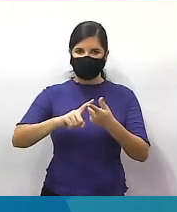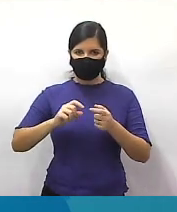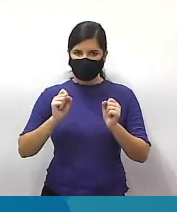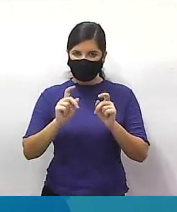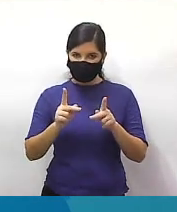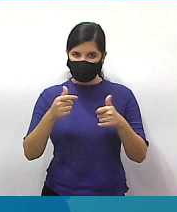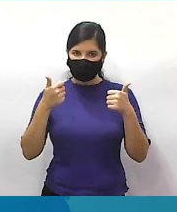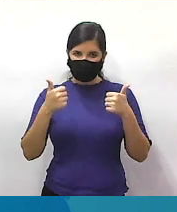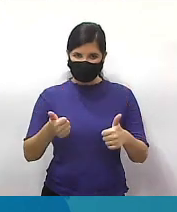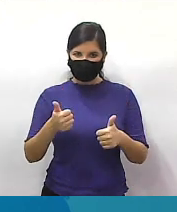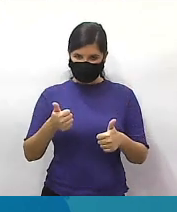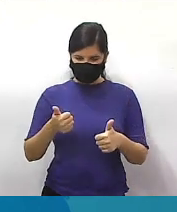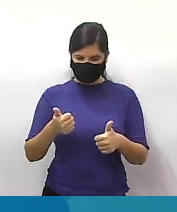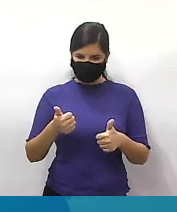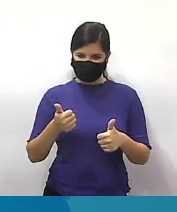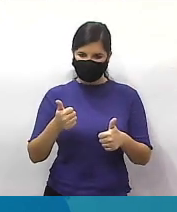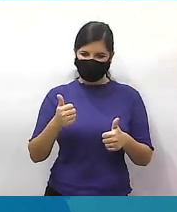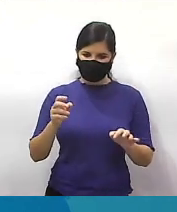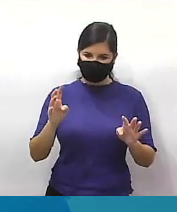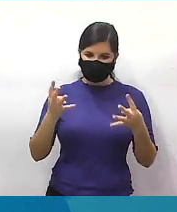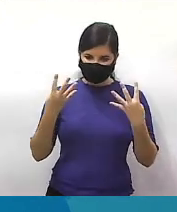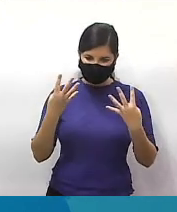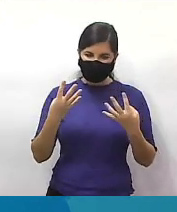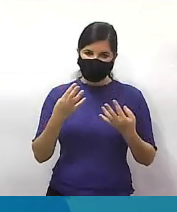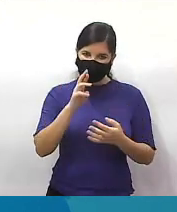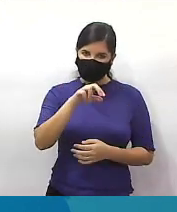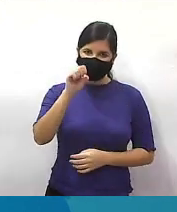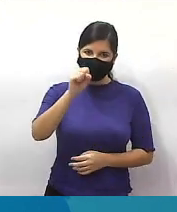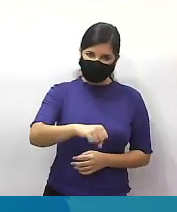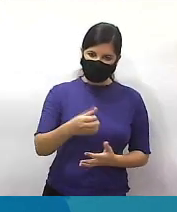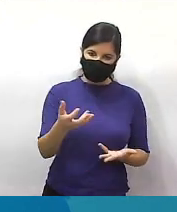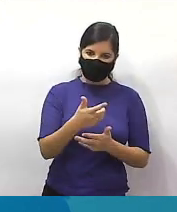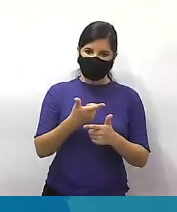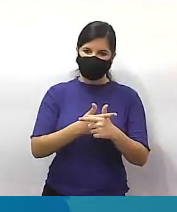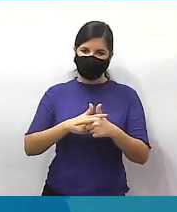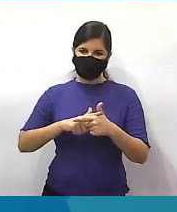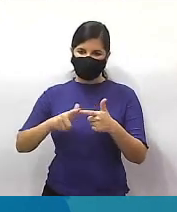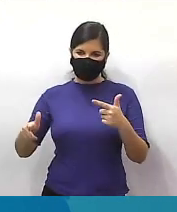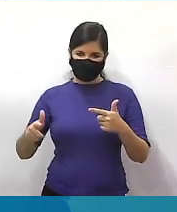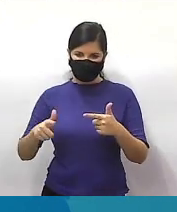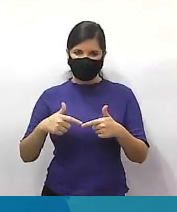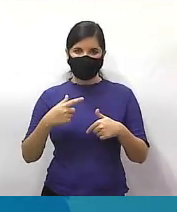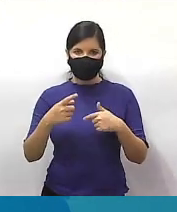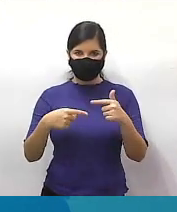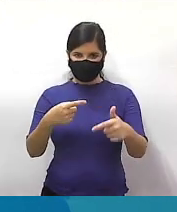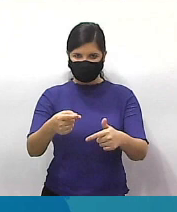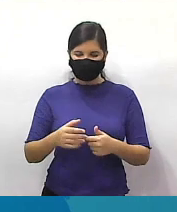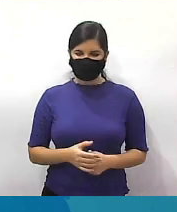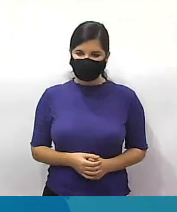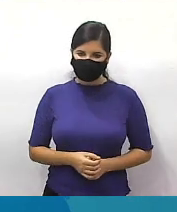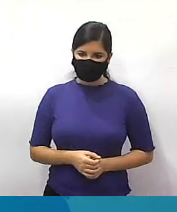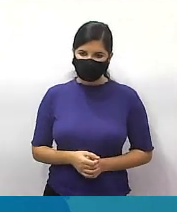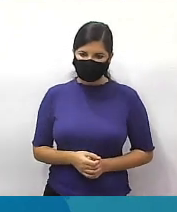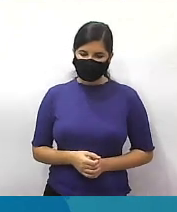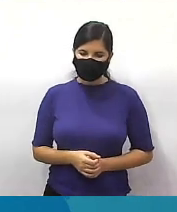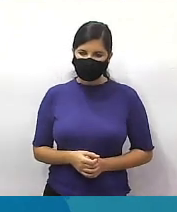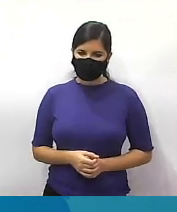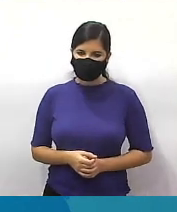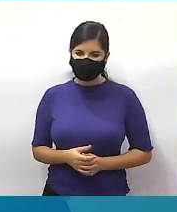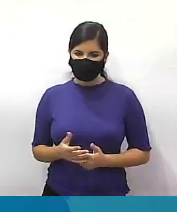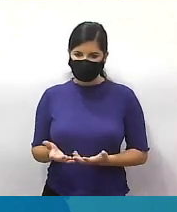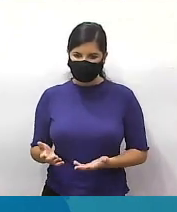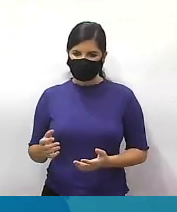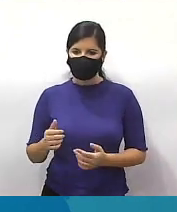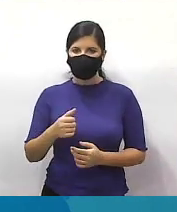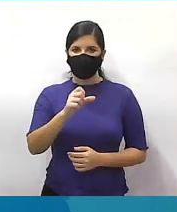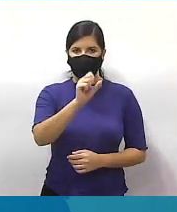Tá tranquilo até agora? Então, presta atenção que a gente vai para a divisibilidade daqui a pouco. 8 e 9 e